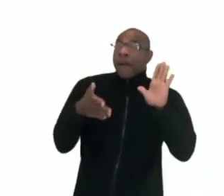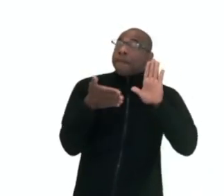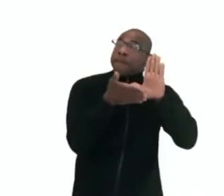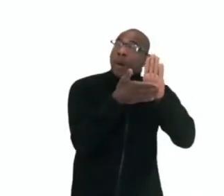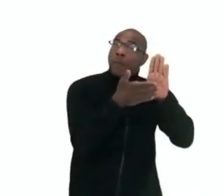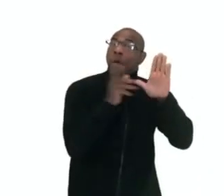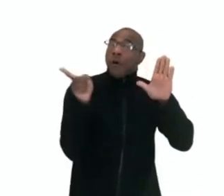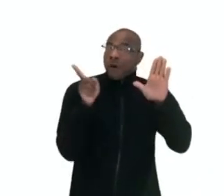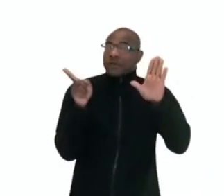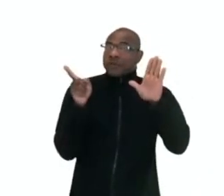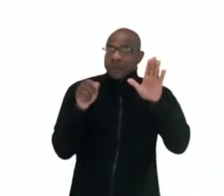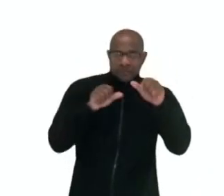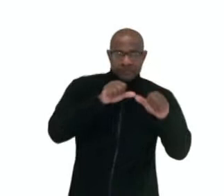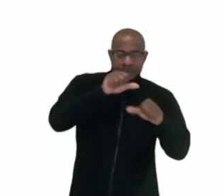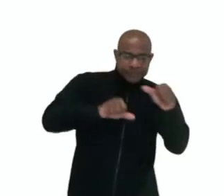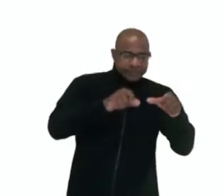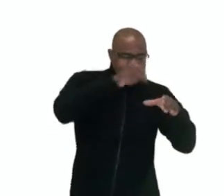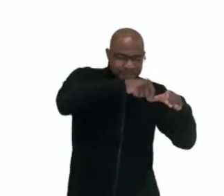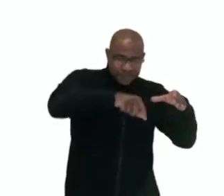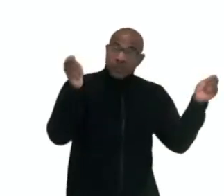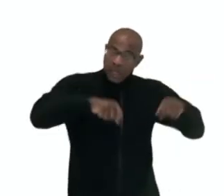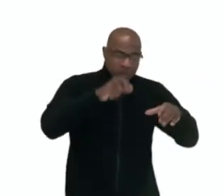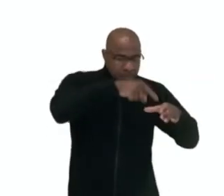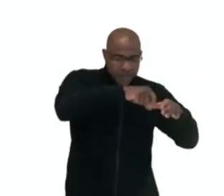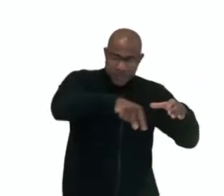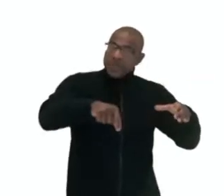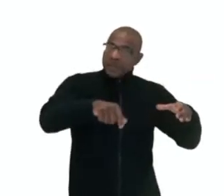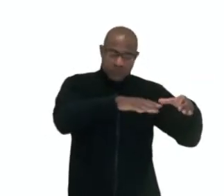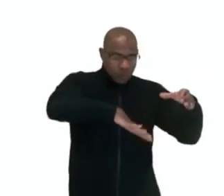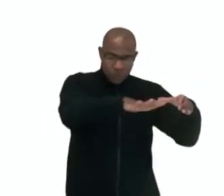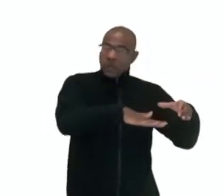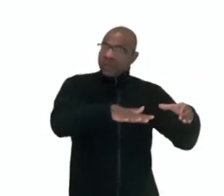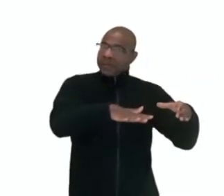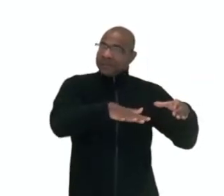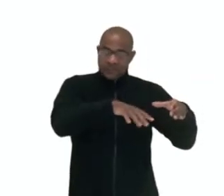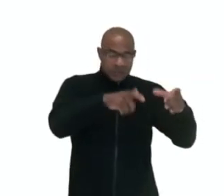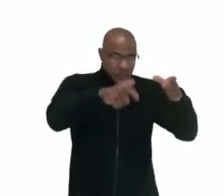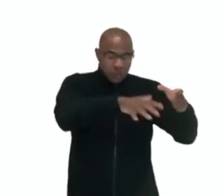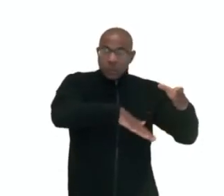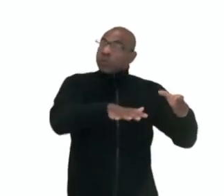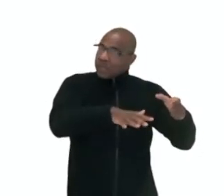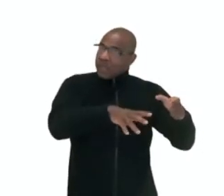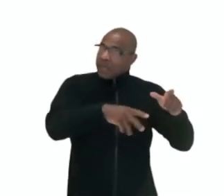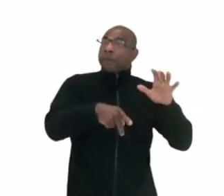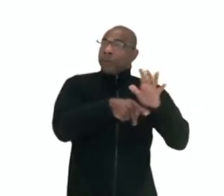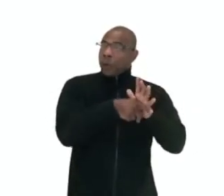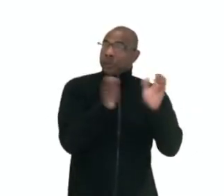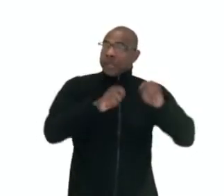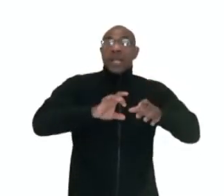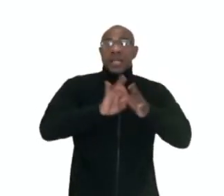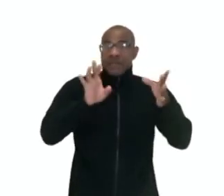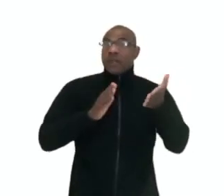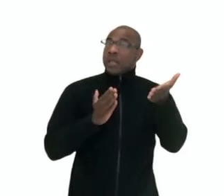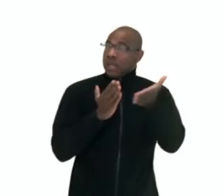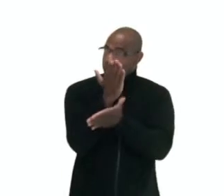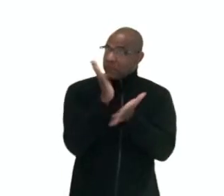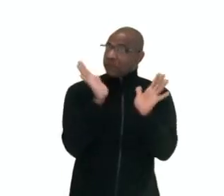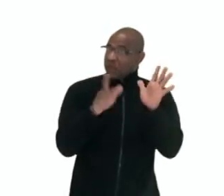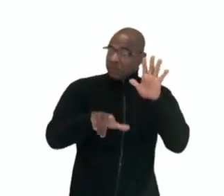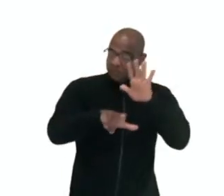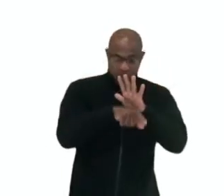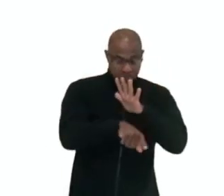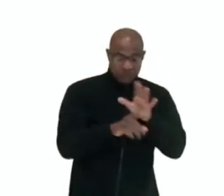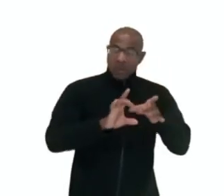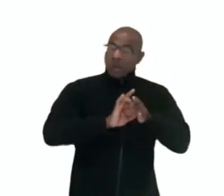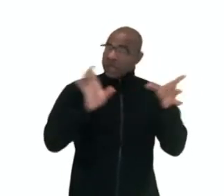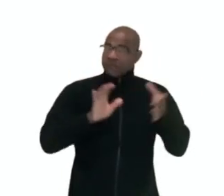essa rentabilização é o plantio da erva mate em área de reserva legal. A erva mate é uma espécie nativa da América do